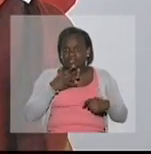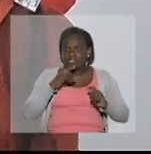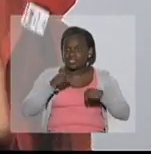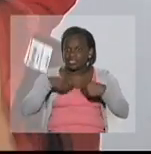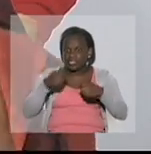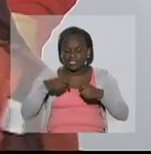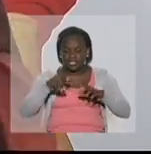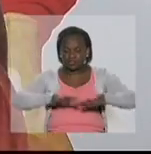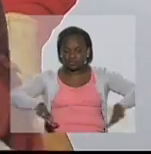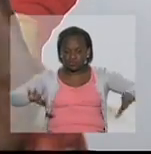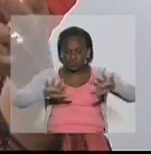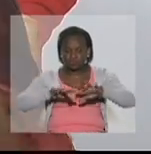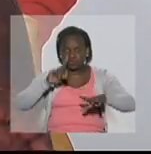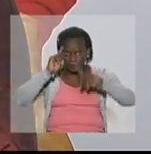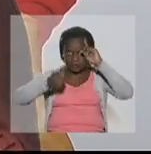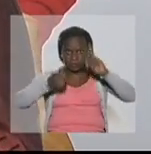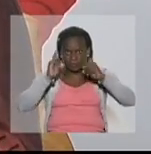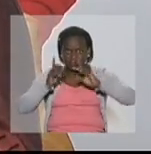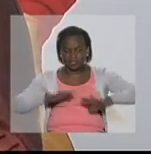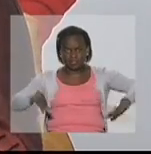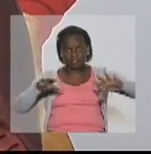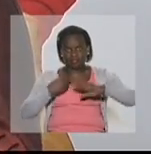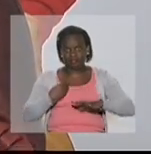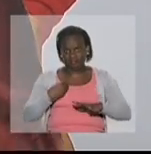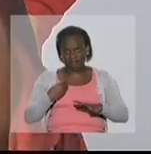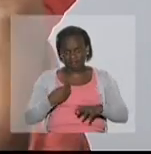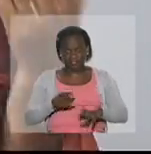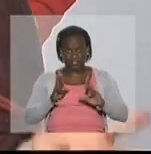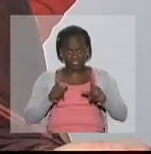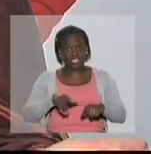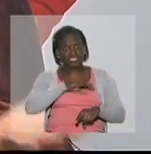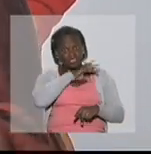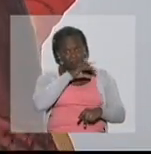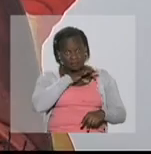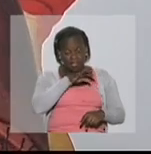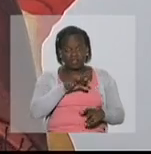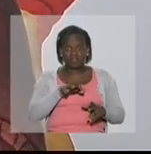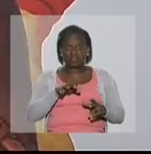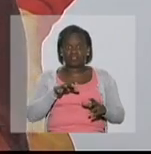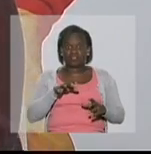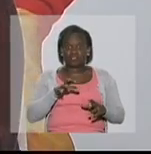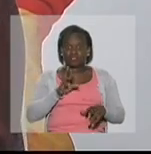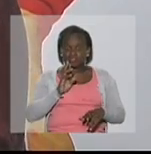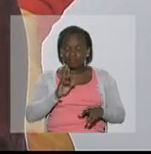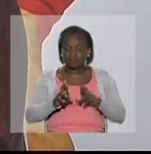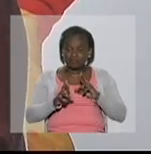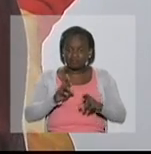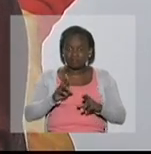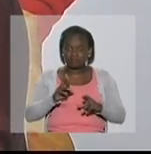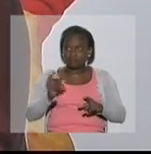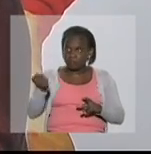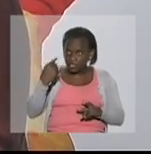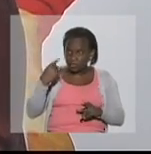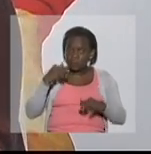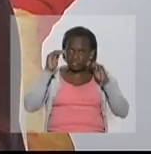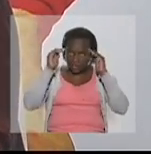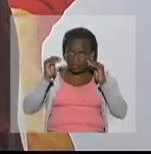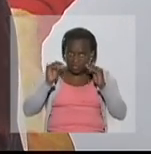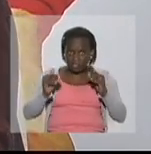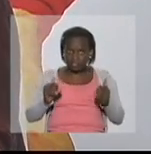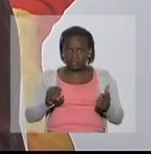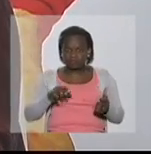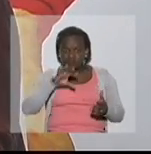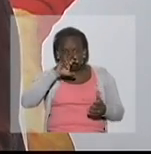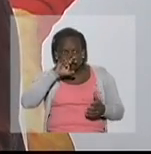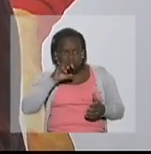de conhecer e dominar o espaço que ele vive. Né? Diferentemente dos animais, que os animais respondem aos estímulos,